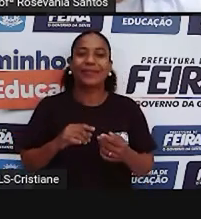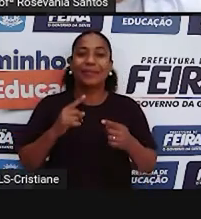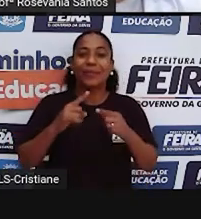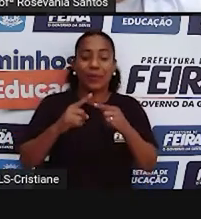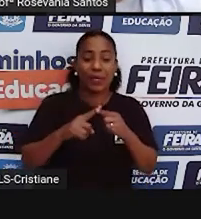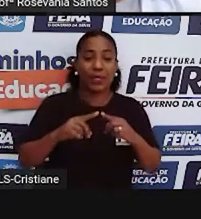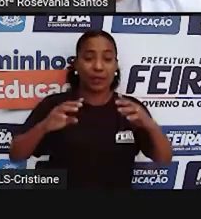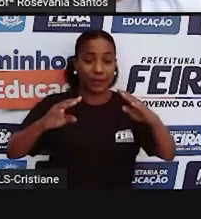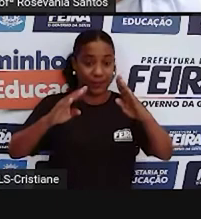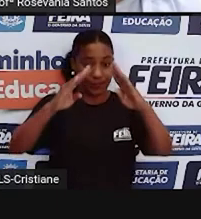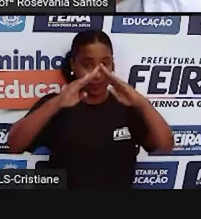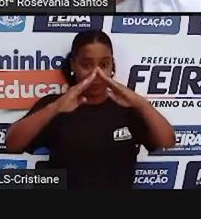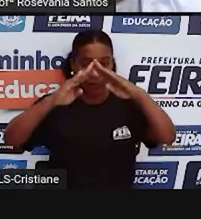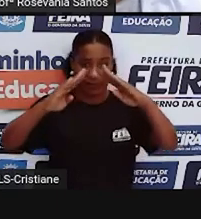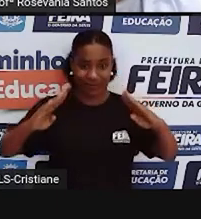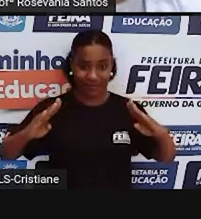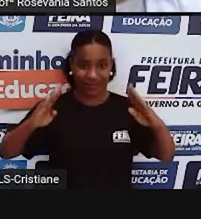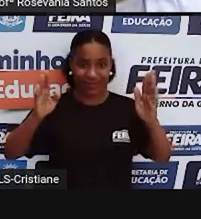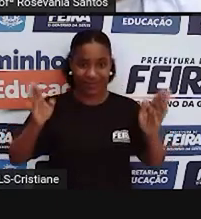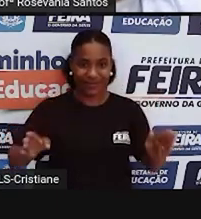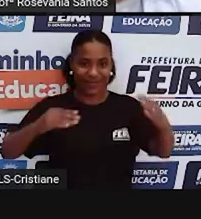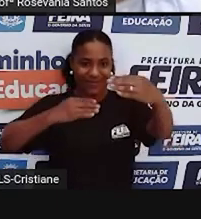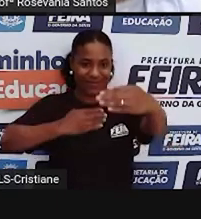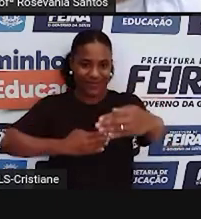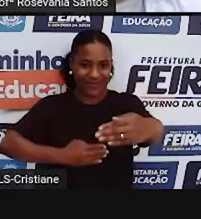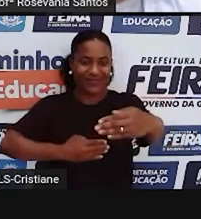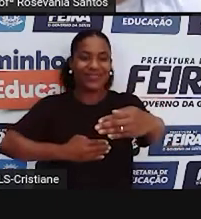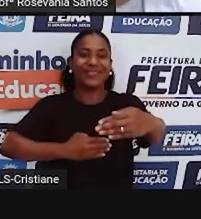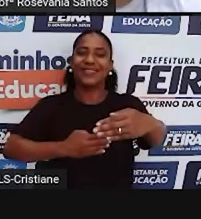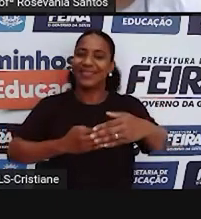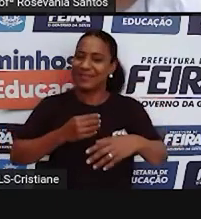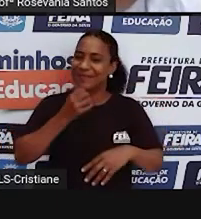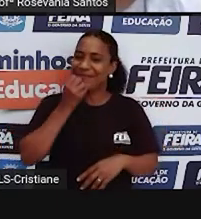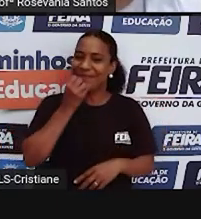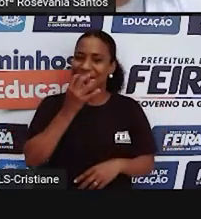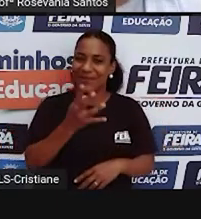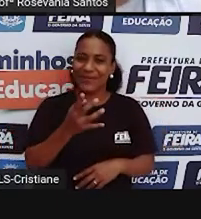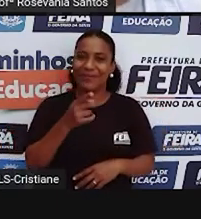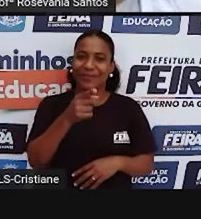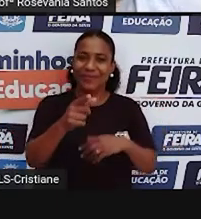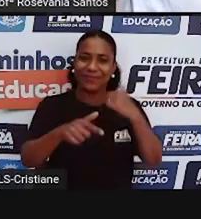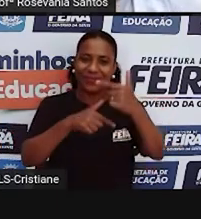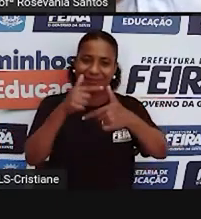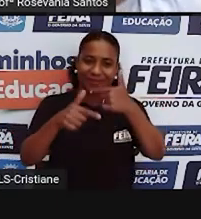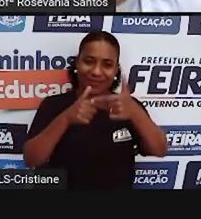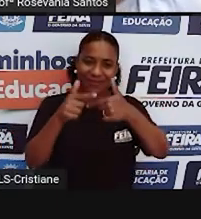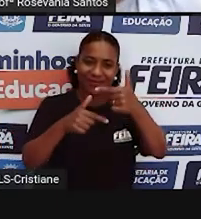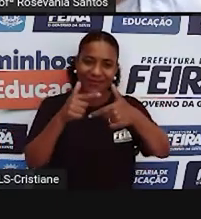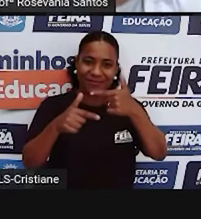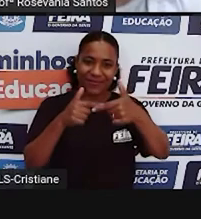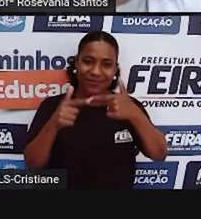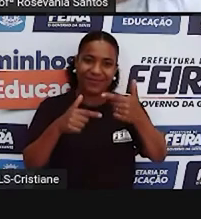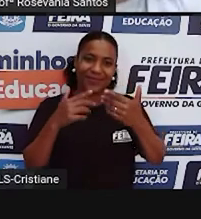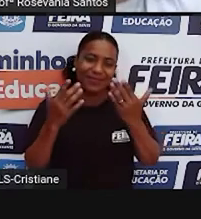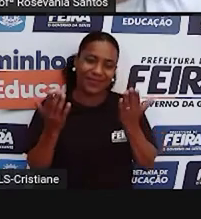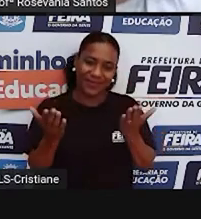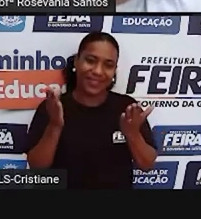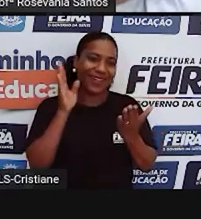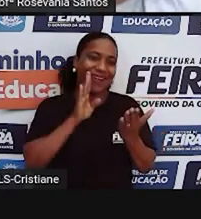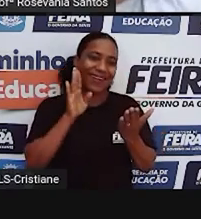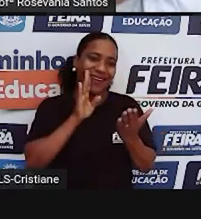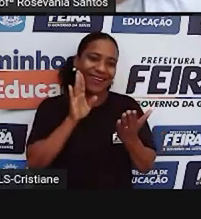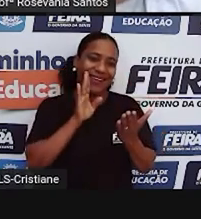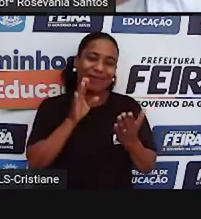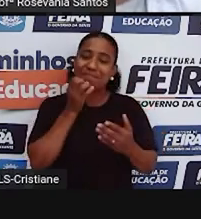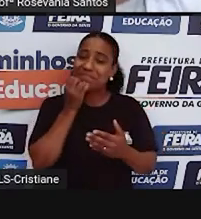de trabalhinhos mesmo, né, de alunos, só para vocês relembrarem esse momento legal, que eu não sei se a gente já está podendo, né, fazer isso nesse momento